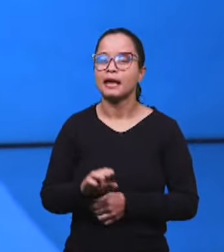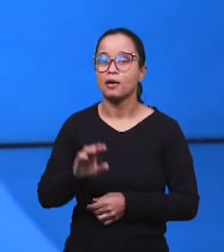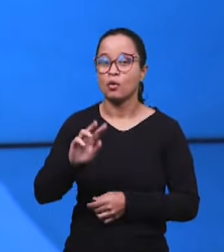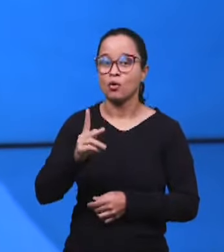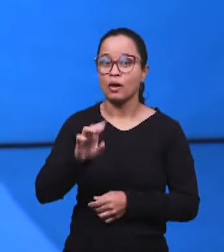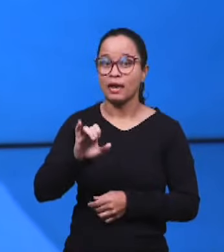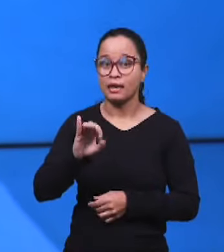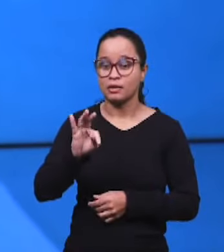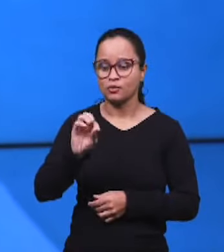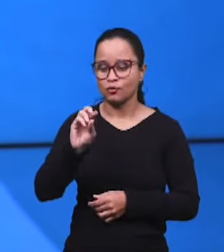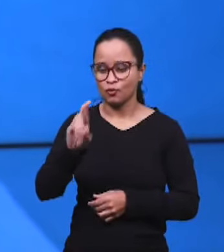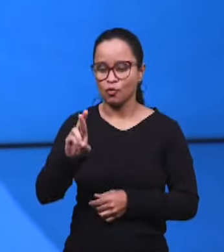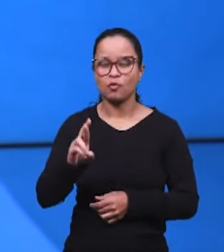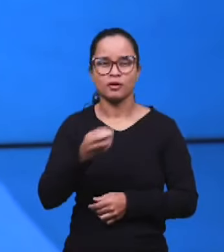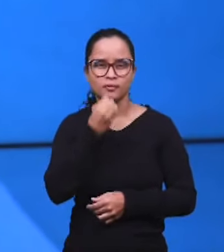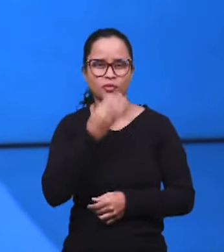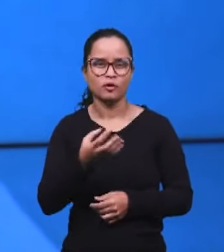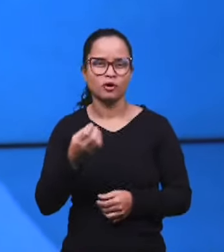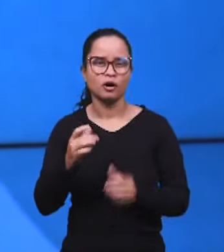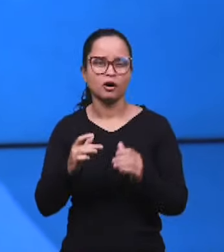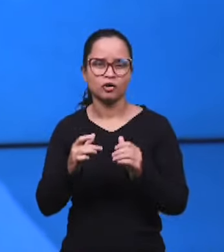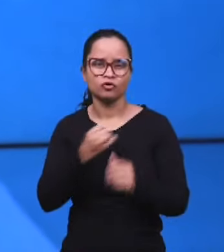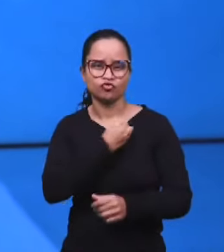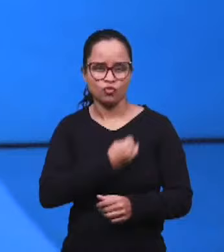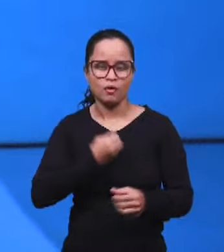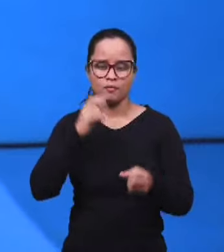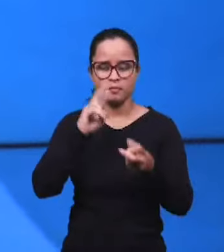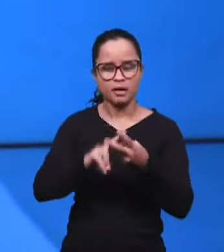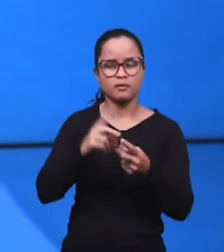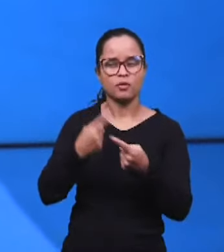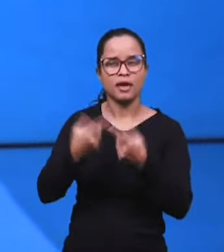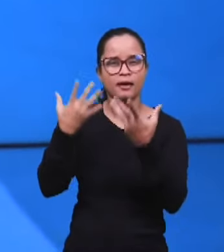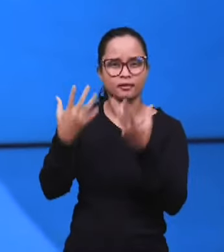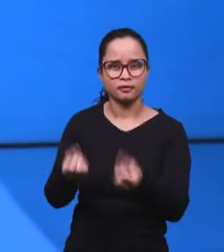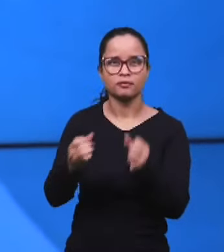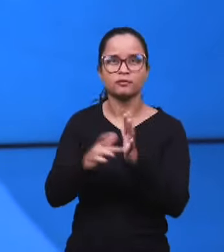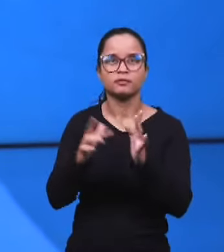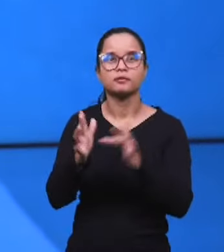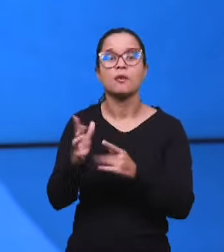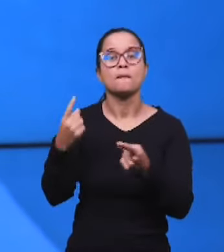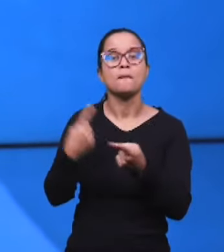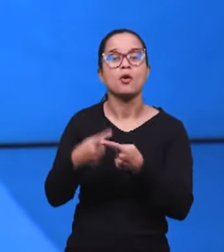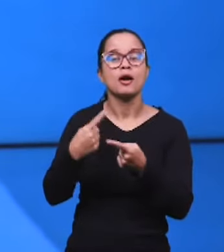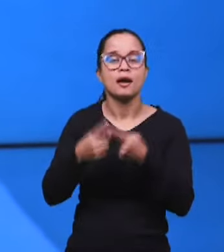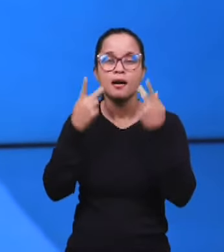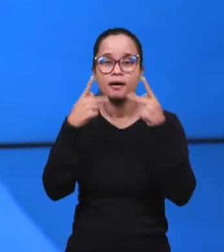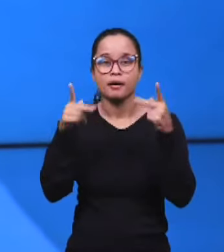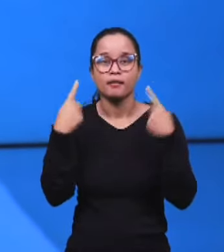João foi preso porque aceitou Jesus, né? O Senhor Jesus, e porque